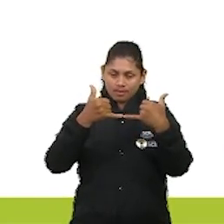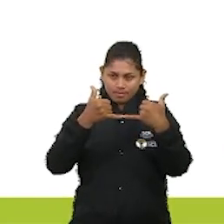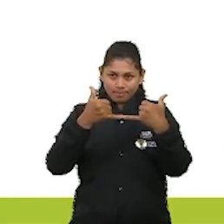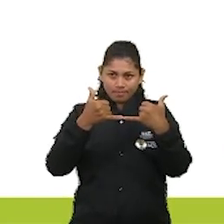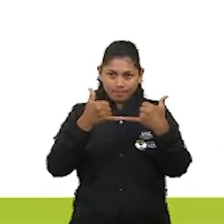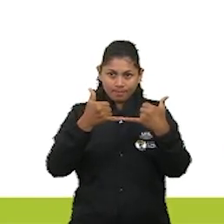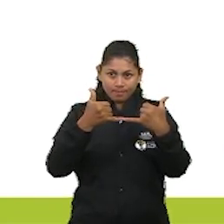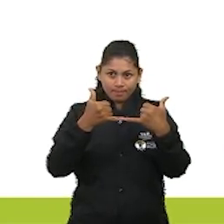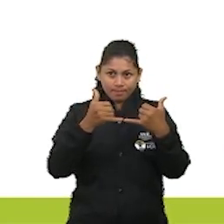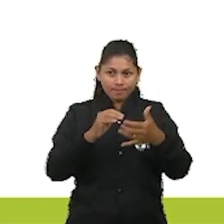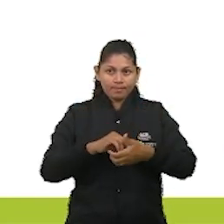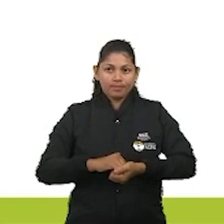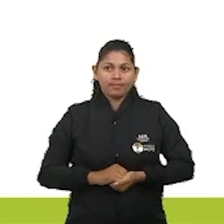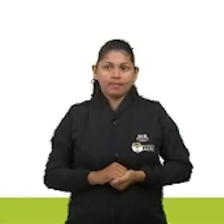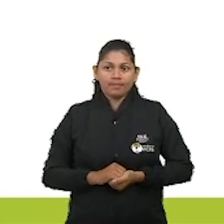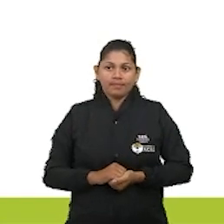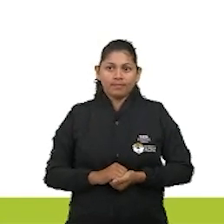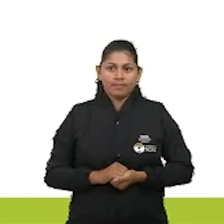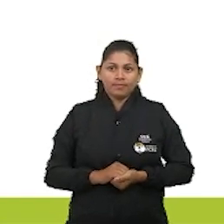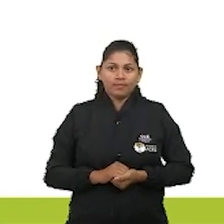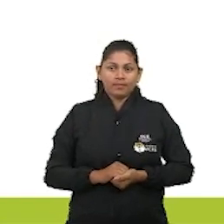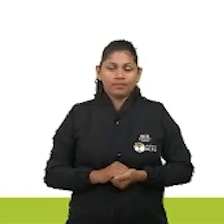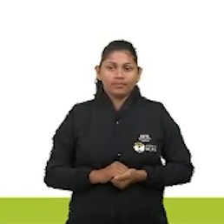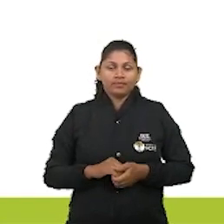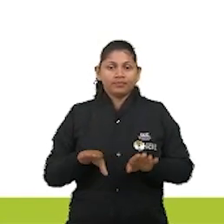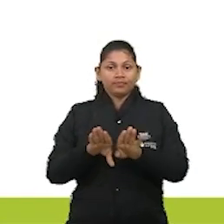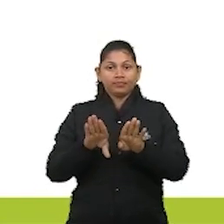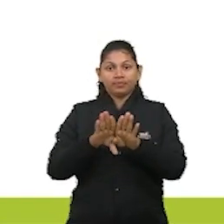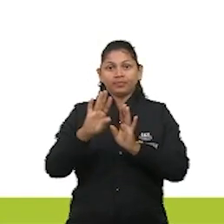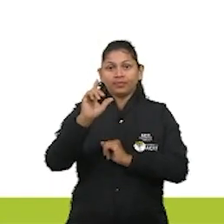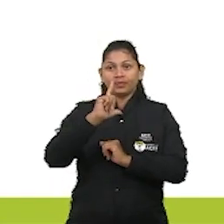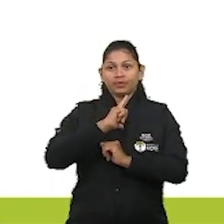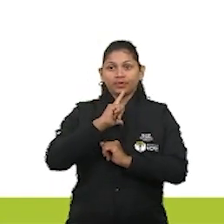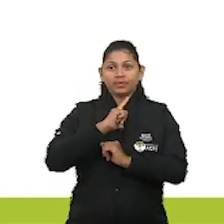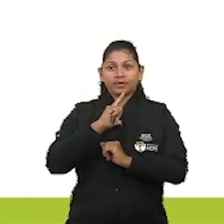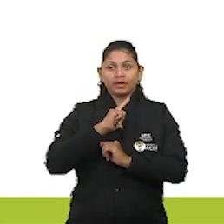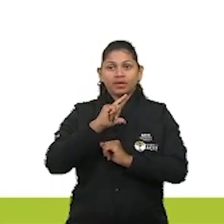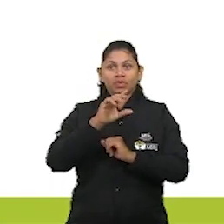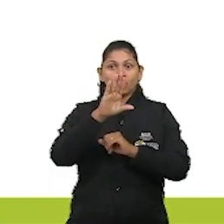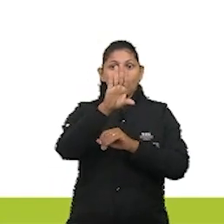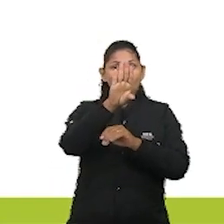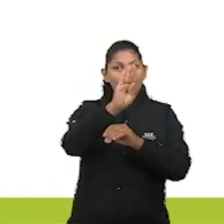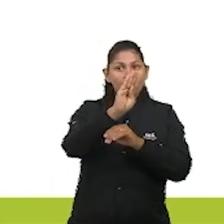elemento no circuito, tá? E eu também vou ter aqui do B ao C,